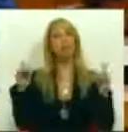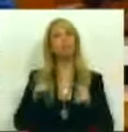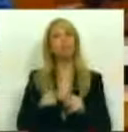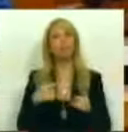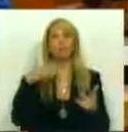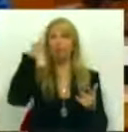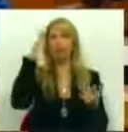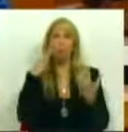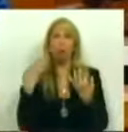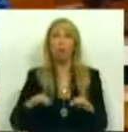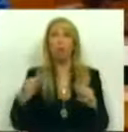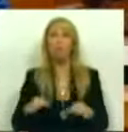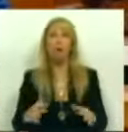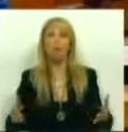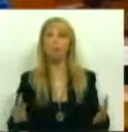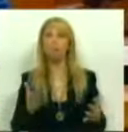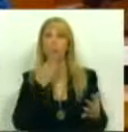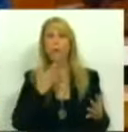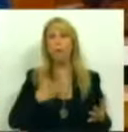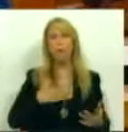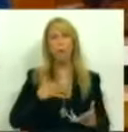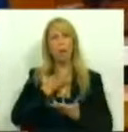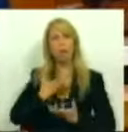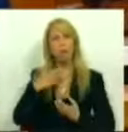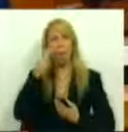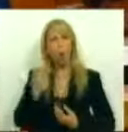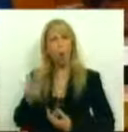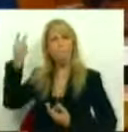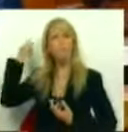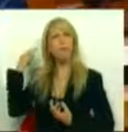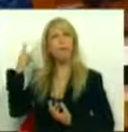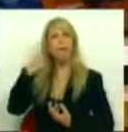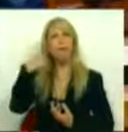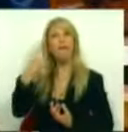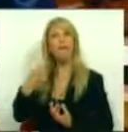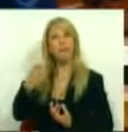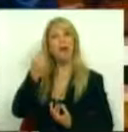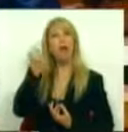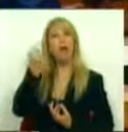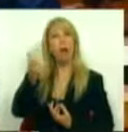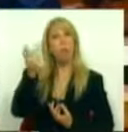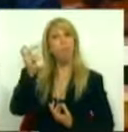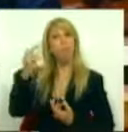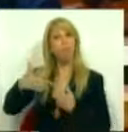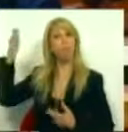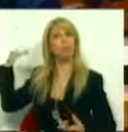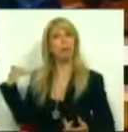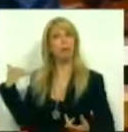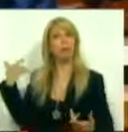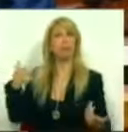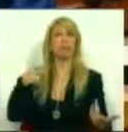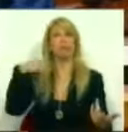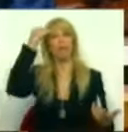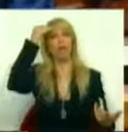tão normal não deve inibir-nos de olhar para trás e verificar que ainda há poucas décadas isso era uma